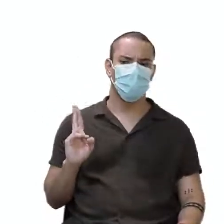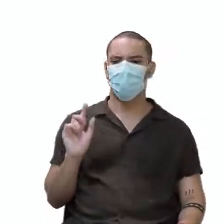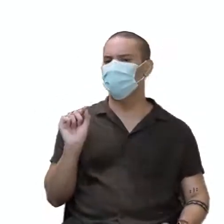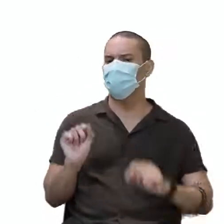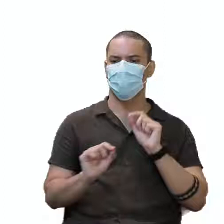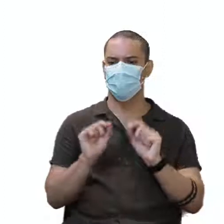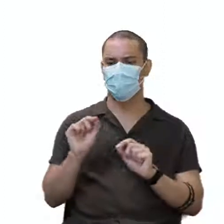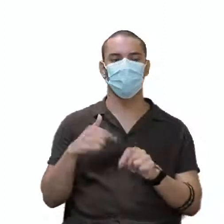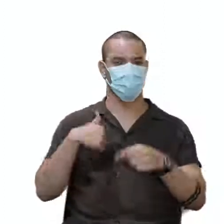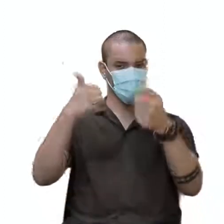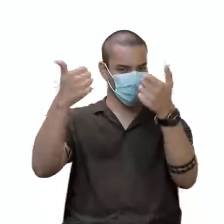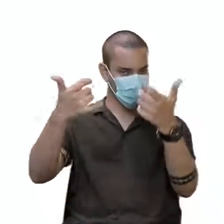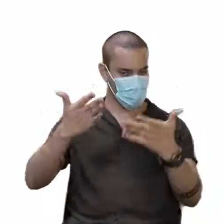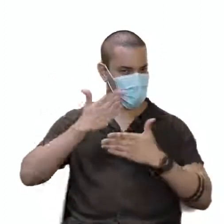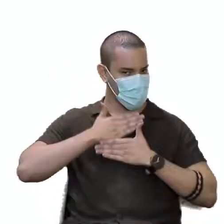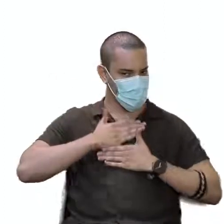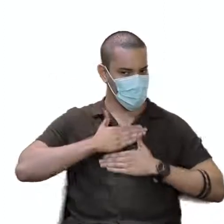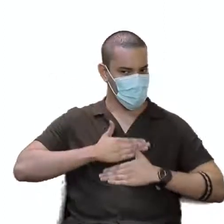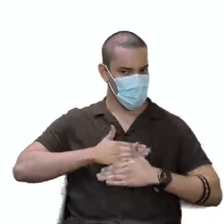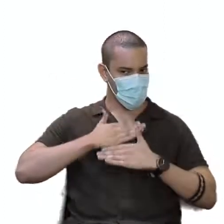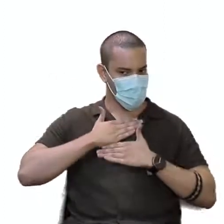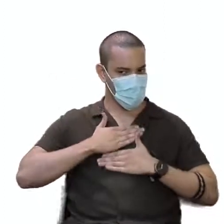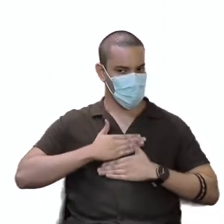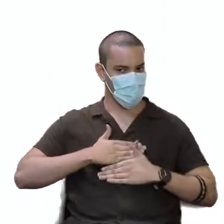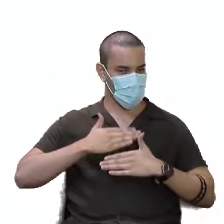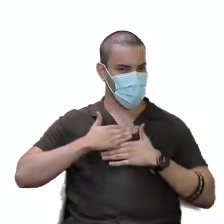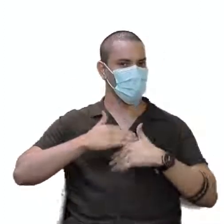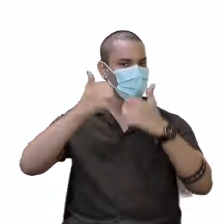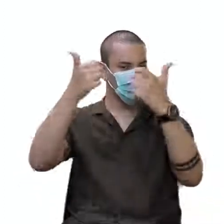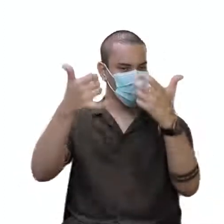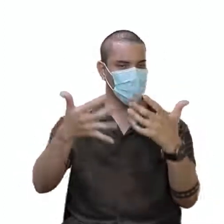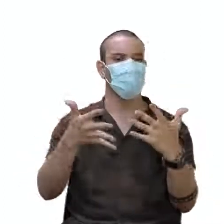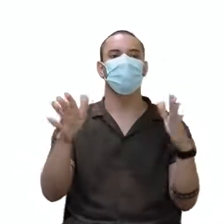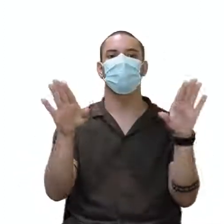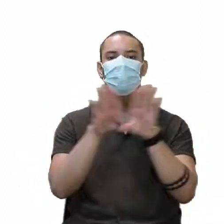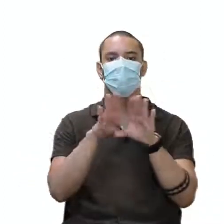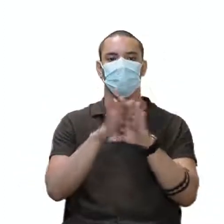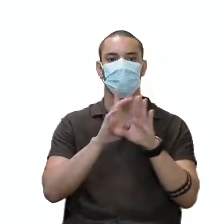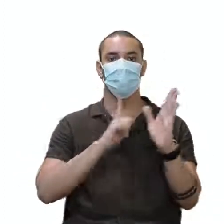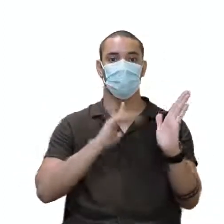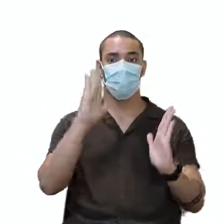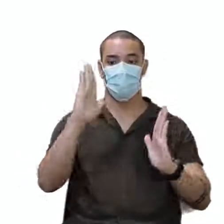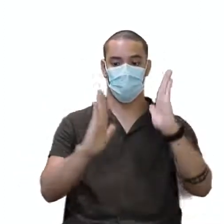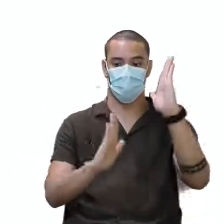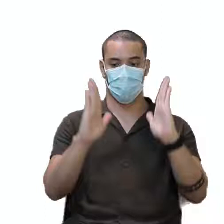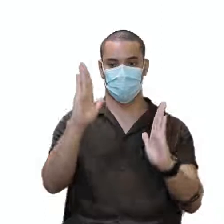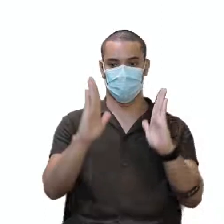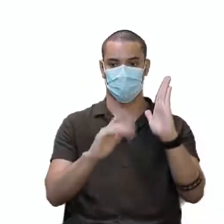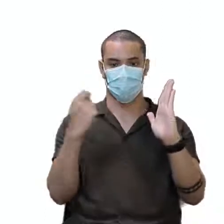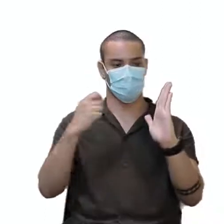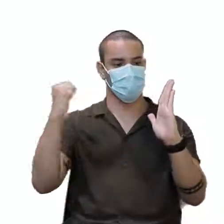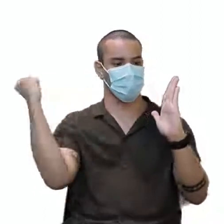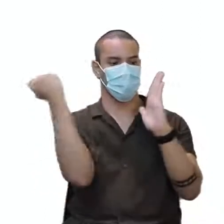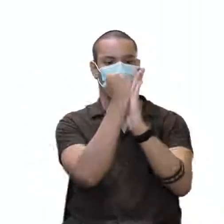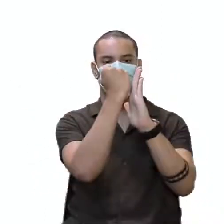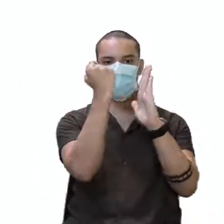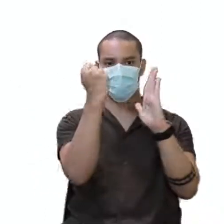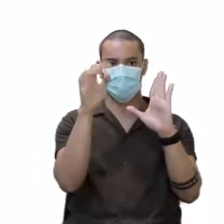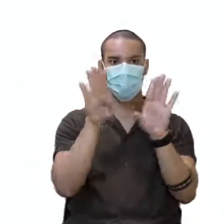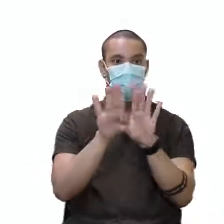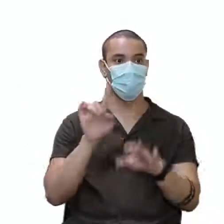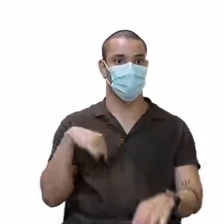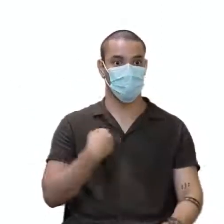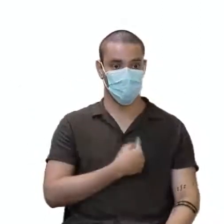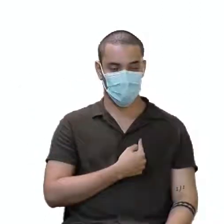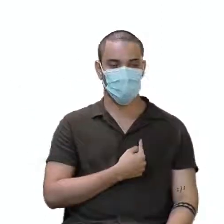gente vai já falar deles. Já calma teu coração aí. Aí a gente tem algumas fases que precisam ser marcadas, identificadas aqui por